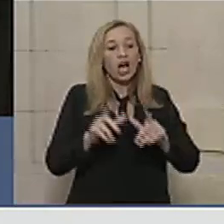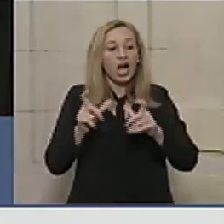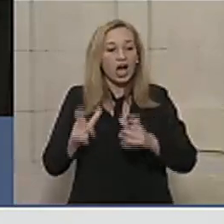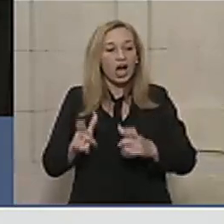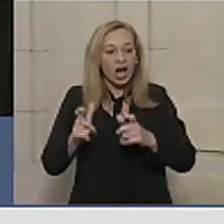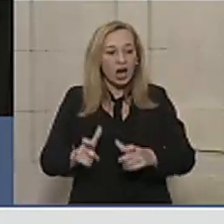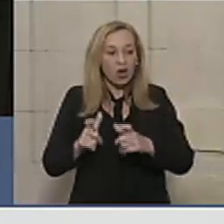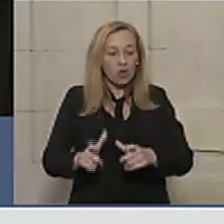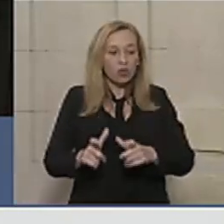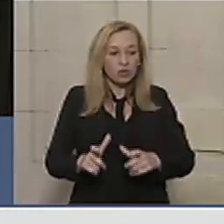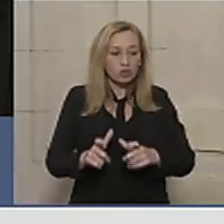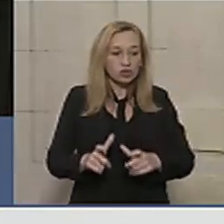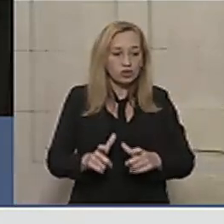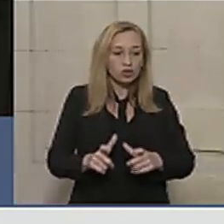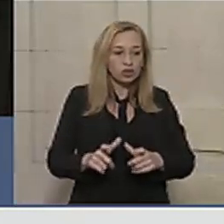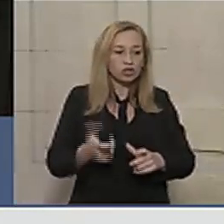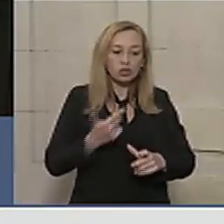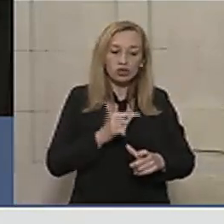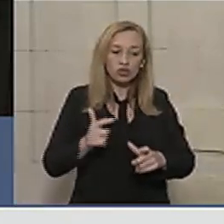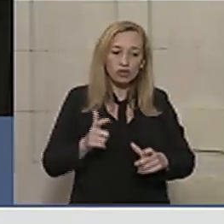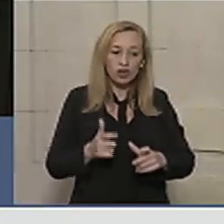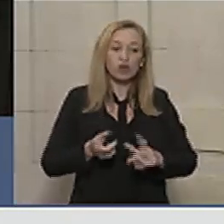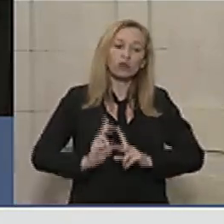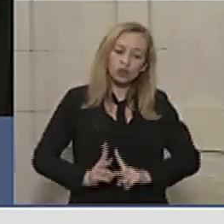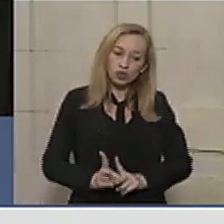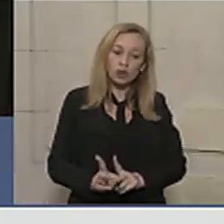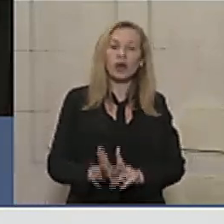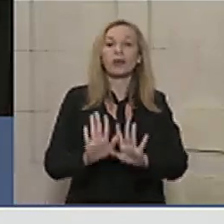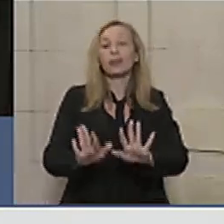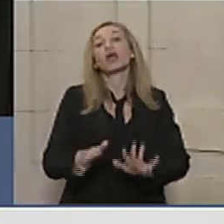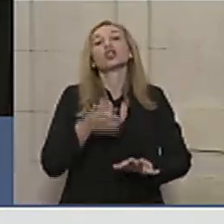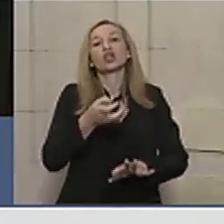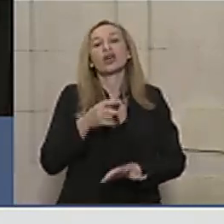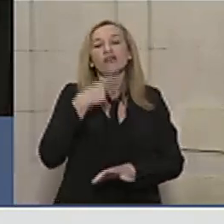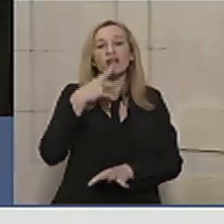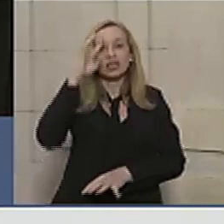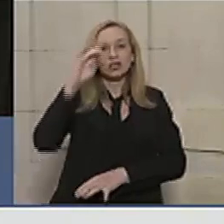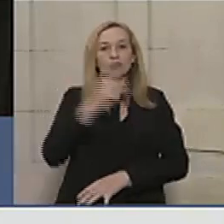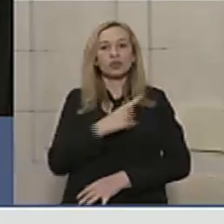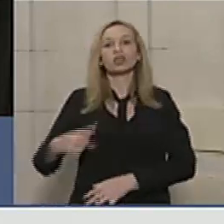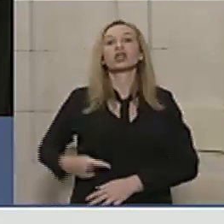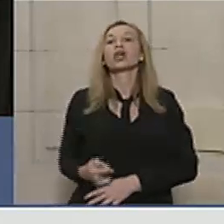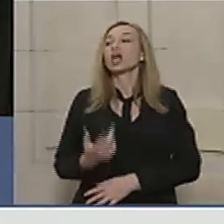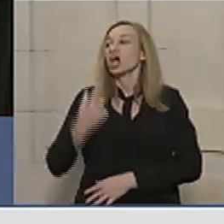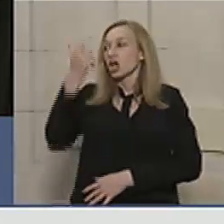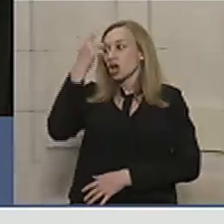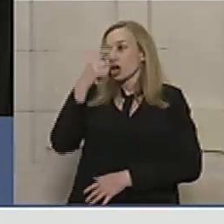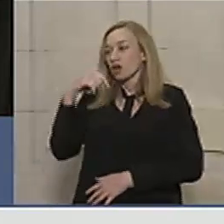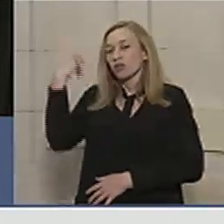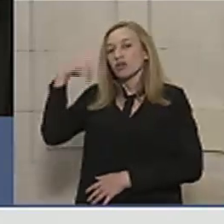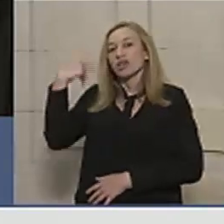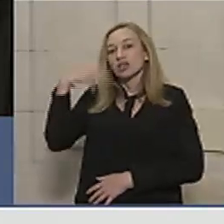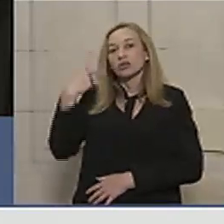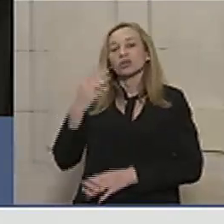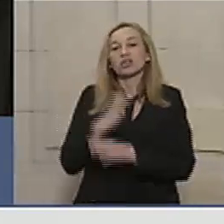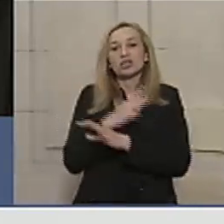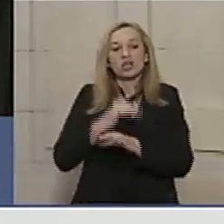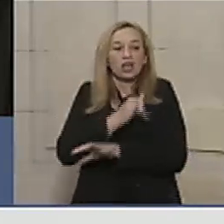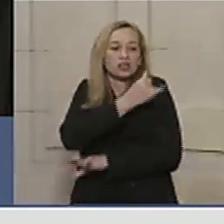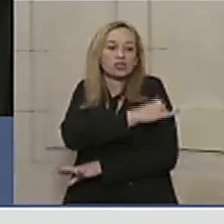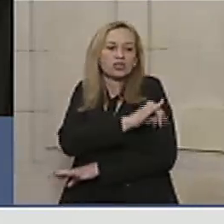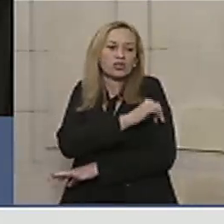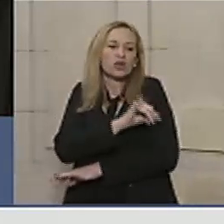a unidade será mantida. E eu quero apenas fazer um registro, presidente. Eu fui vereador da cidade do Rio de Janeiro com